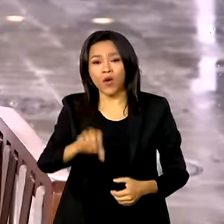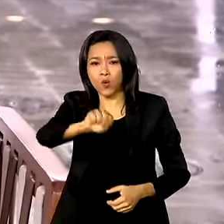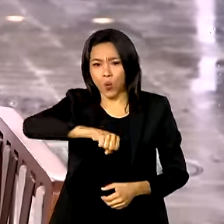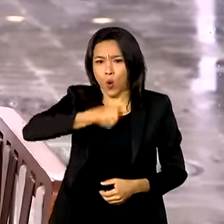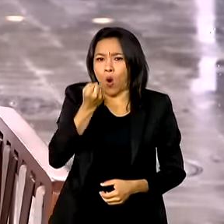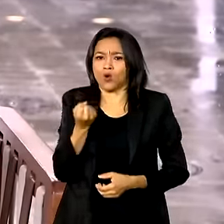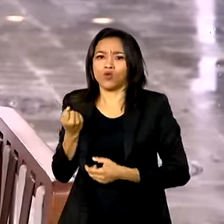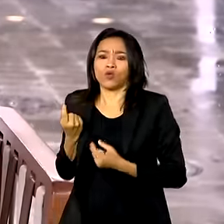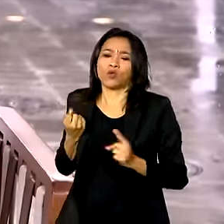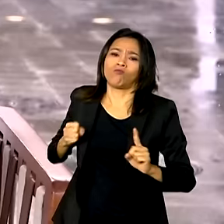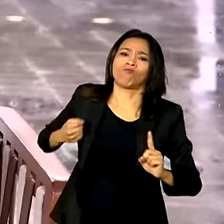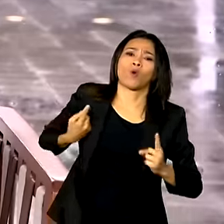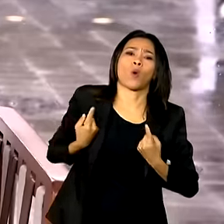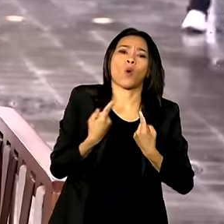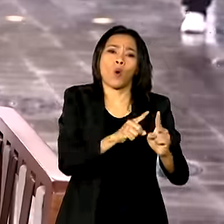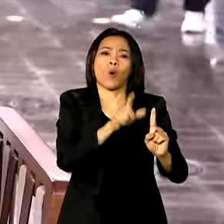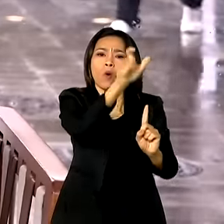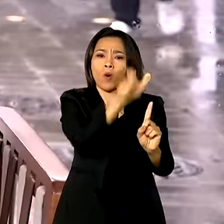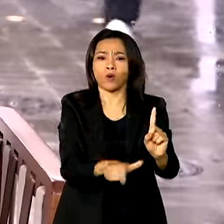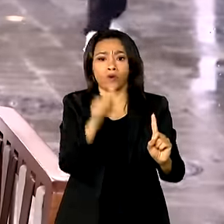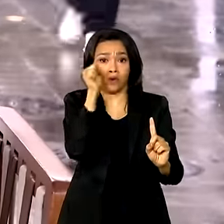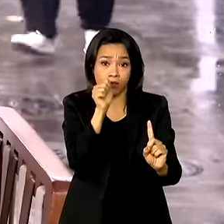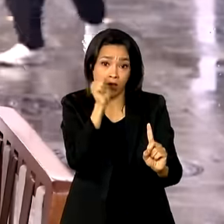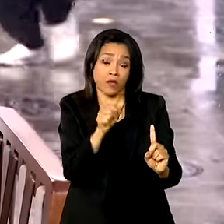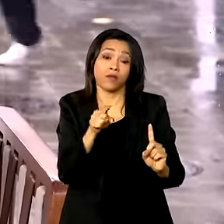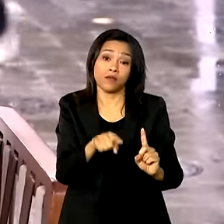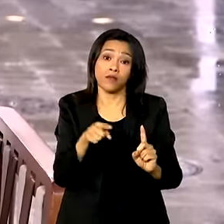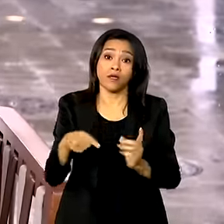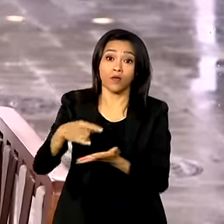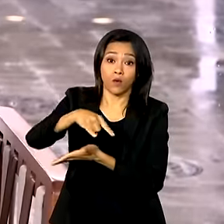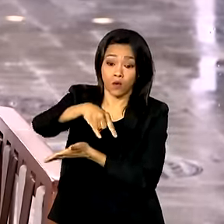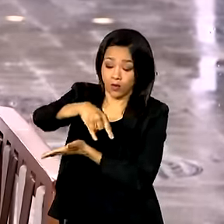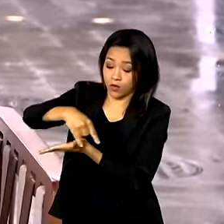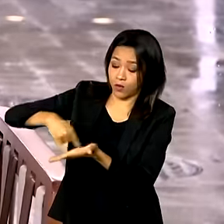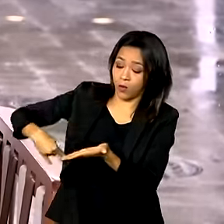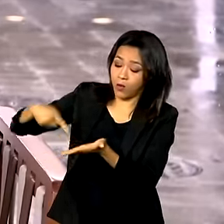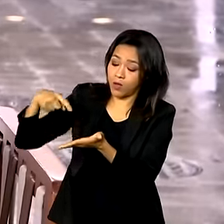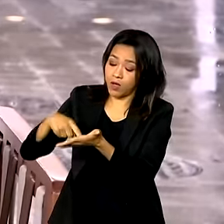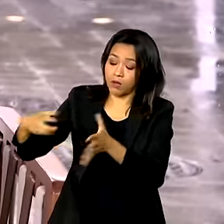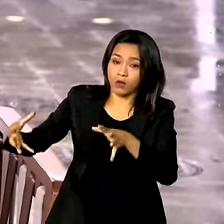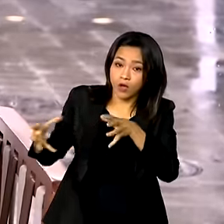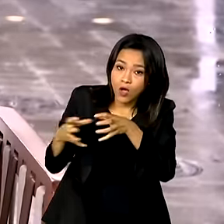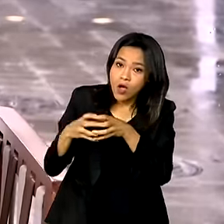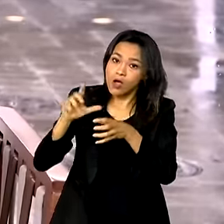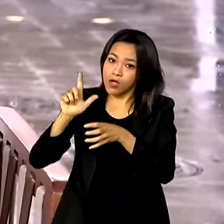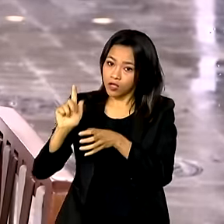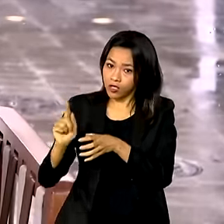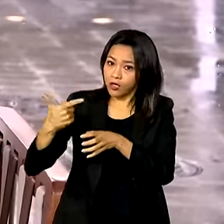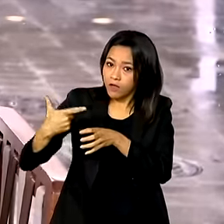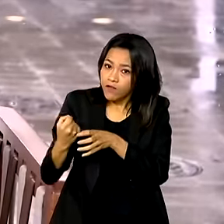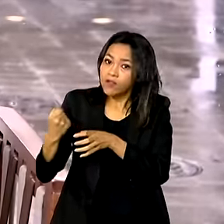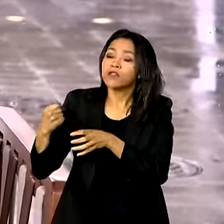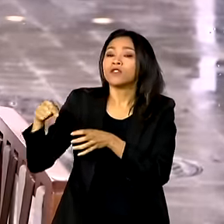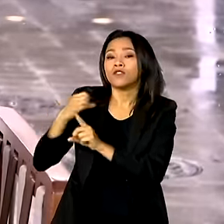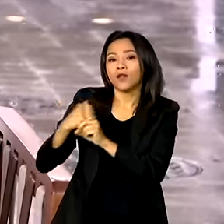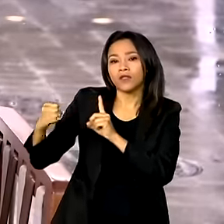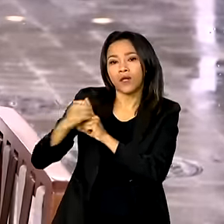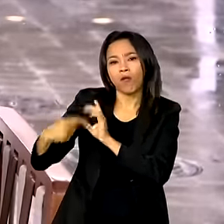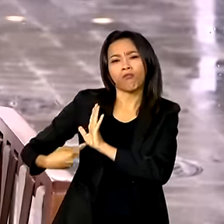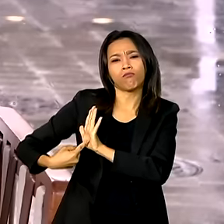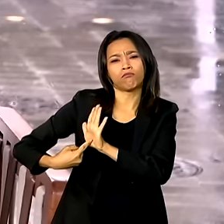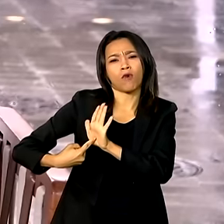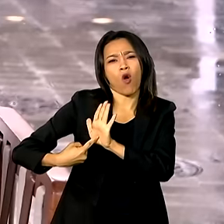as mulheres. Eu acho que o documento do G20 de empoderamento das mulheres, ele traz isso com muita força,